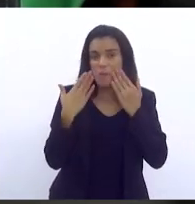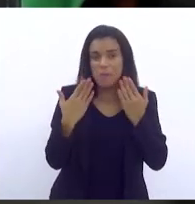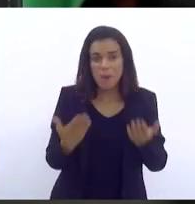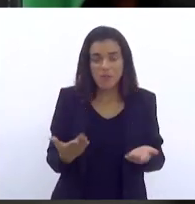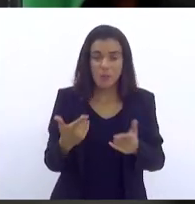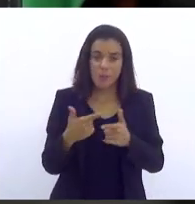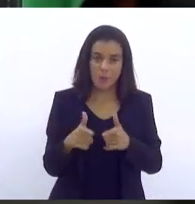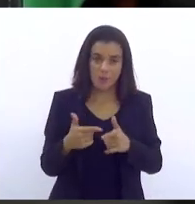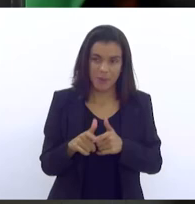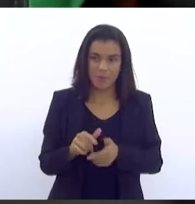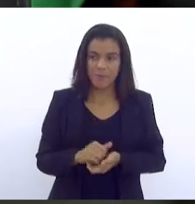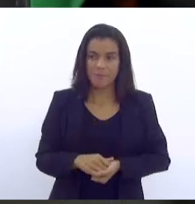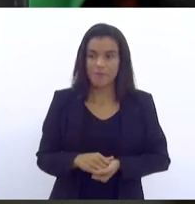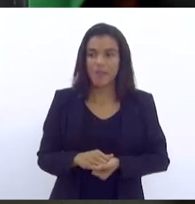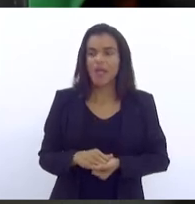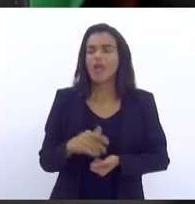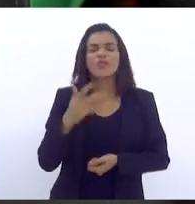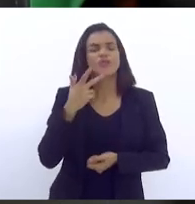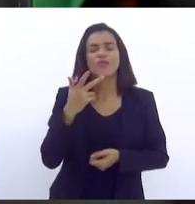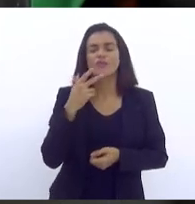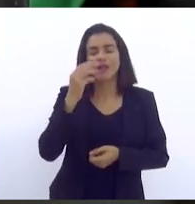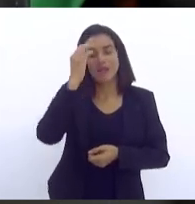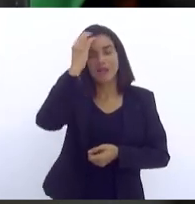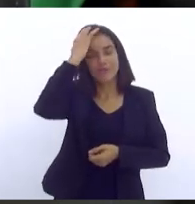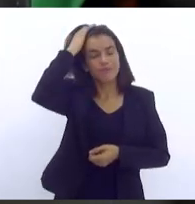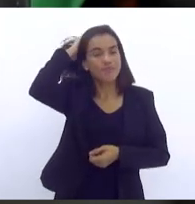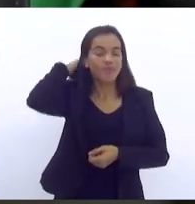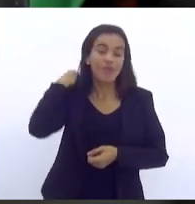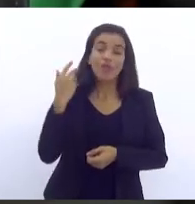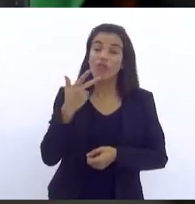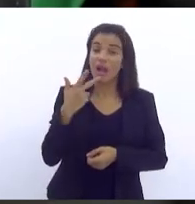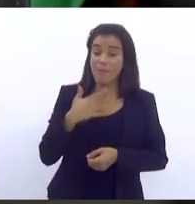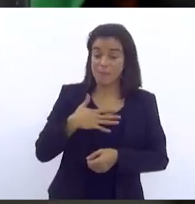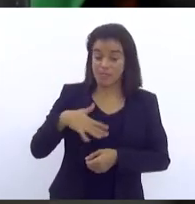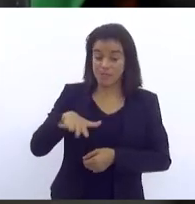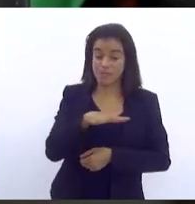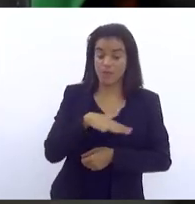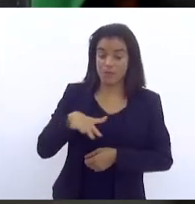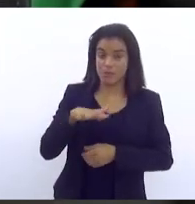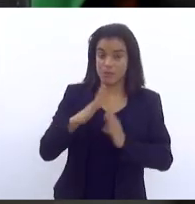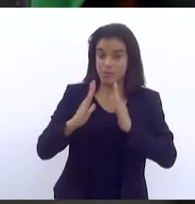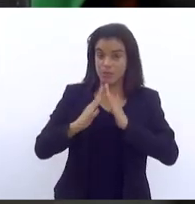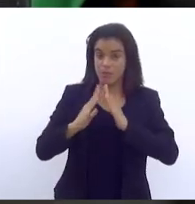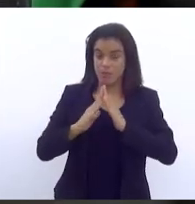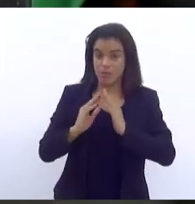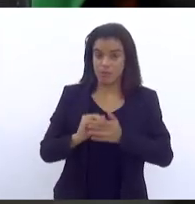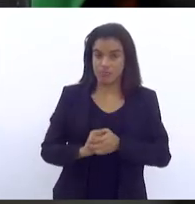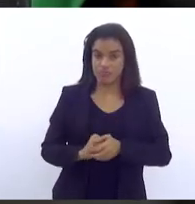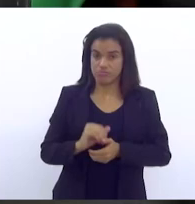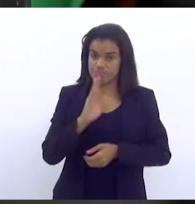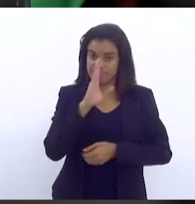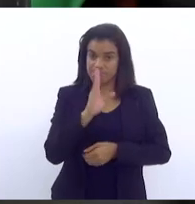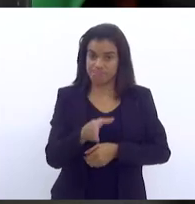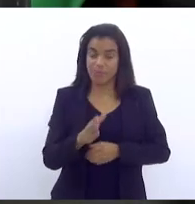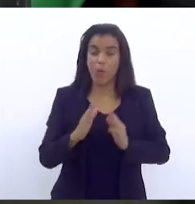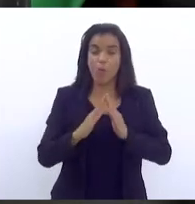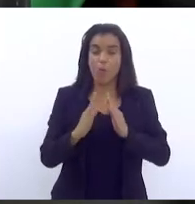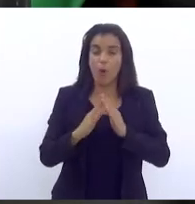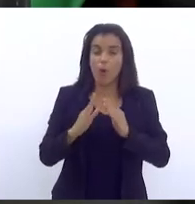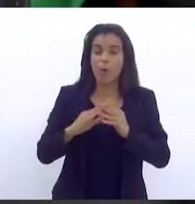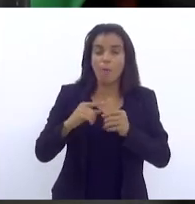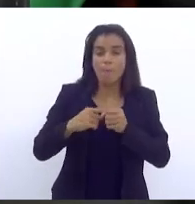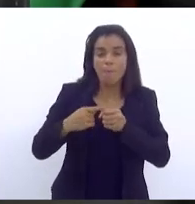ele é um problema eu não vou citar nenhum outro caso eu vou citar o meu caso da onde eu moro diretamente que eu moro no bairro de